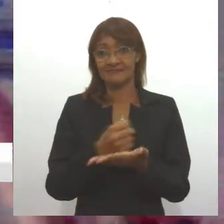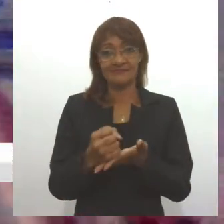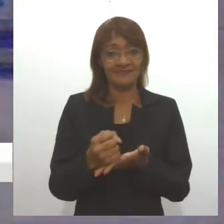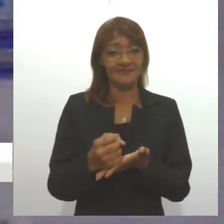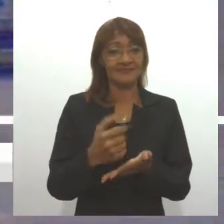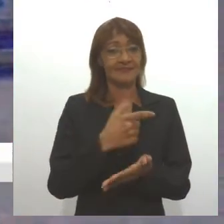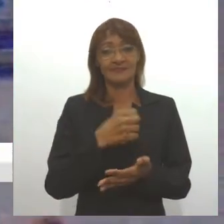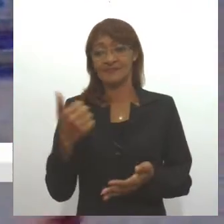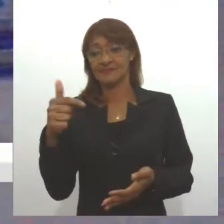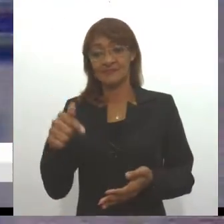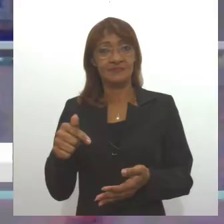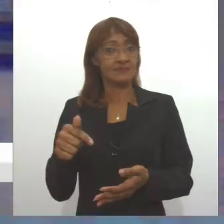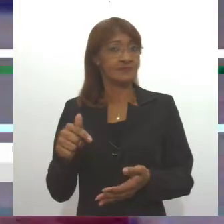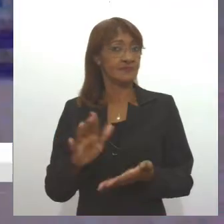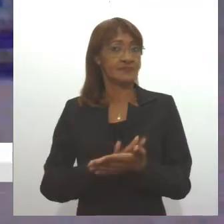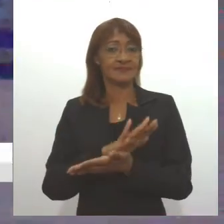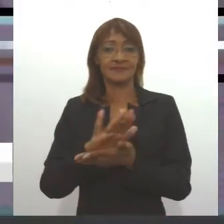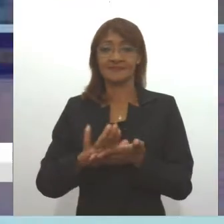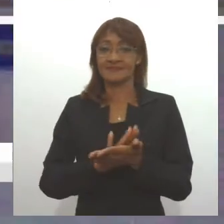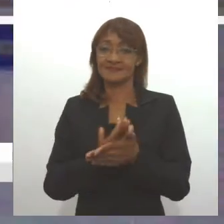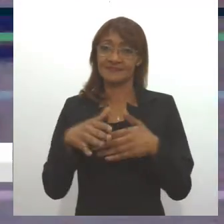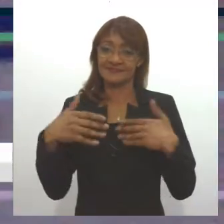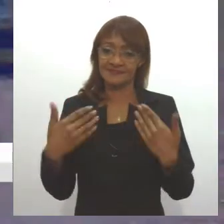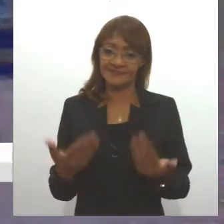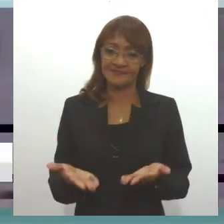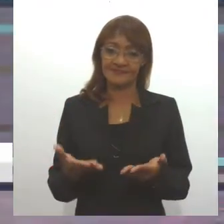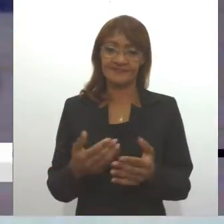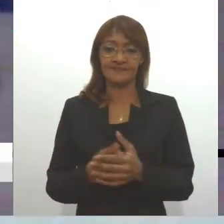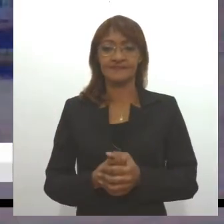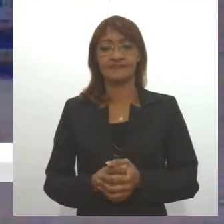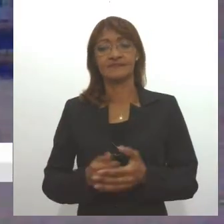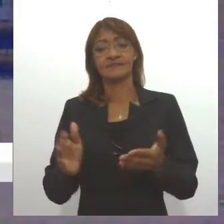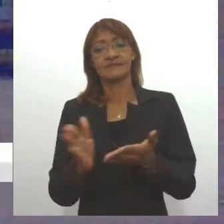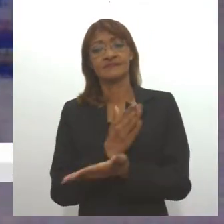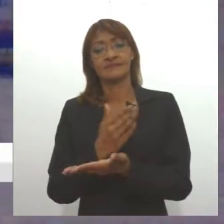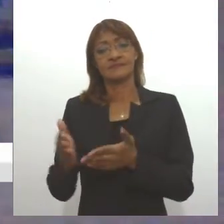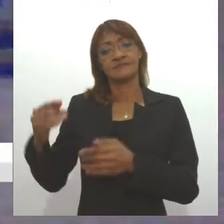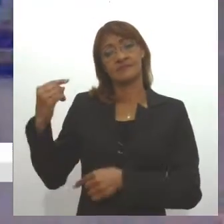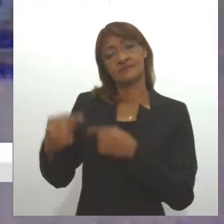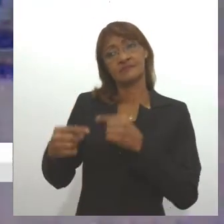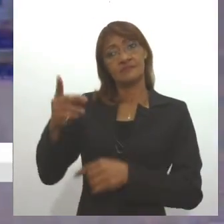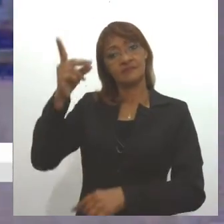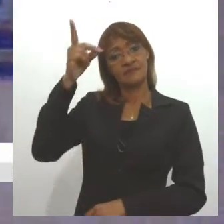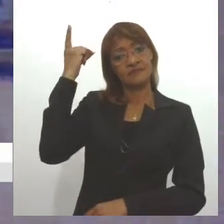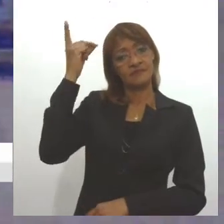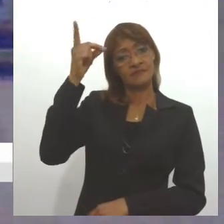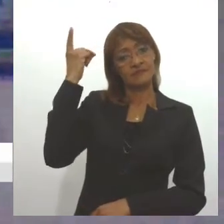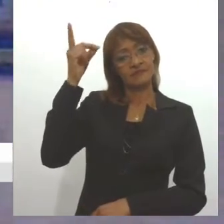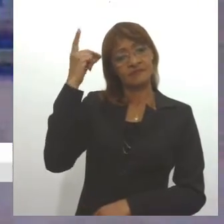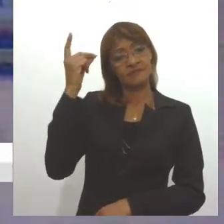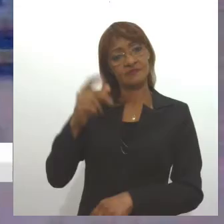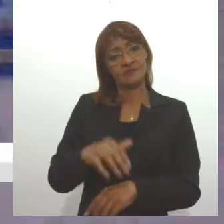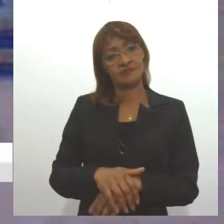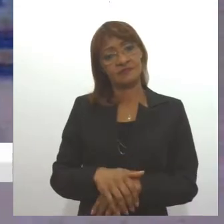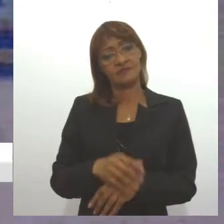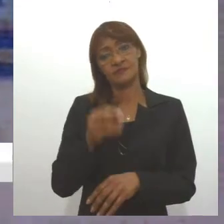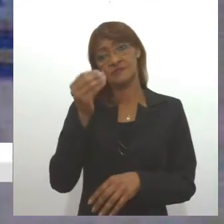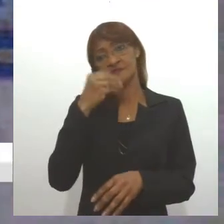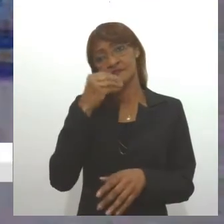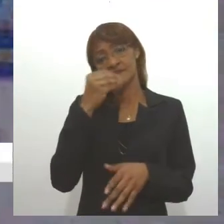a gente não viu isso. Enquanto isso, algumas políticas públicas que Deda deixou foram enfraquecendo, como até o centro de